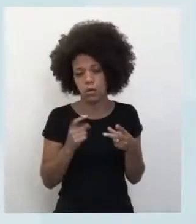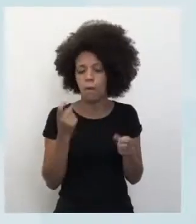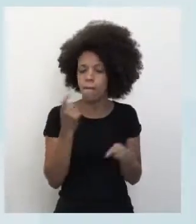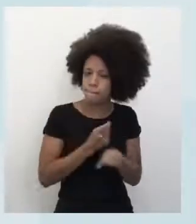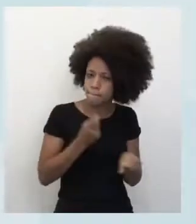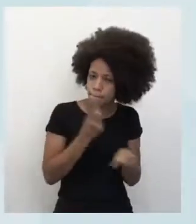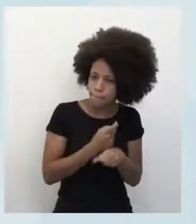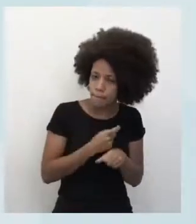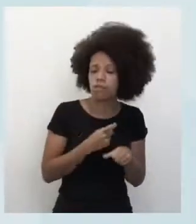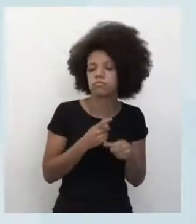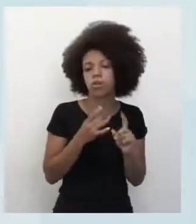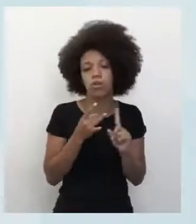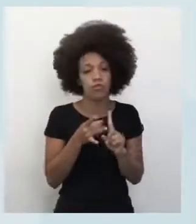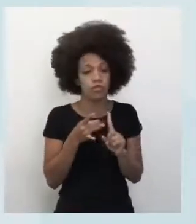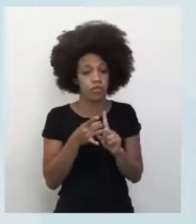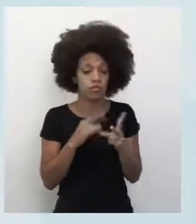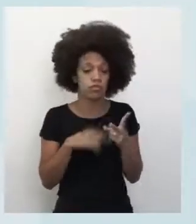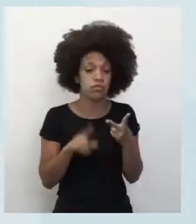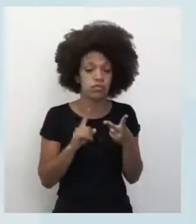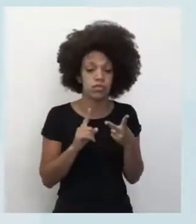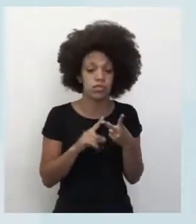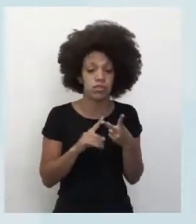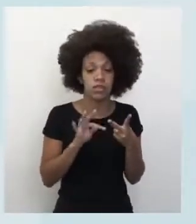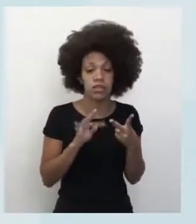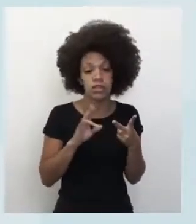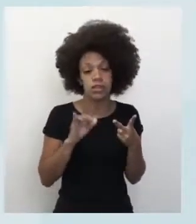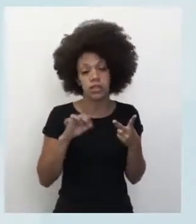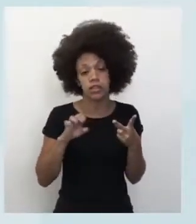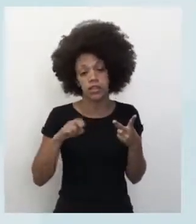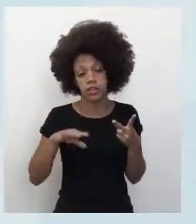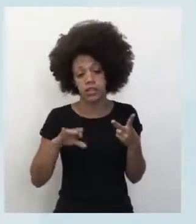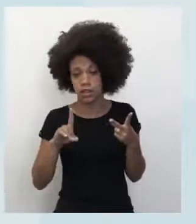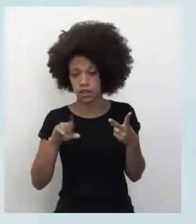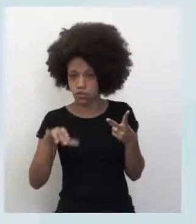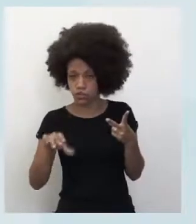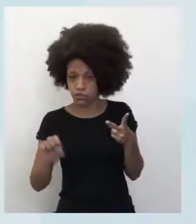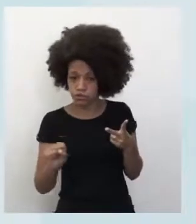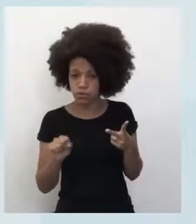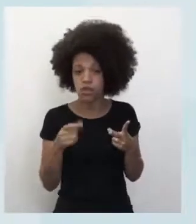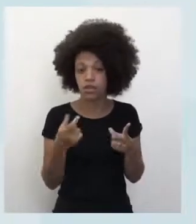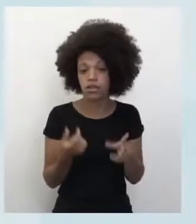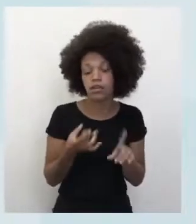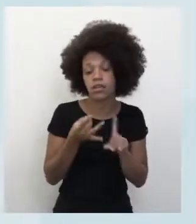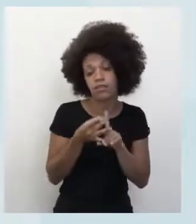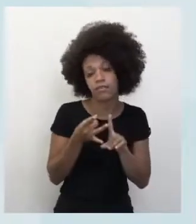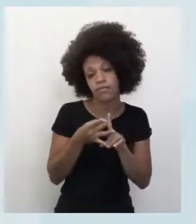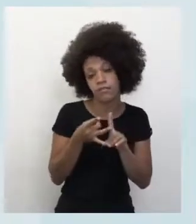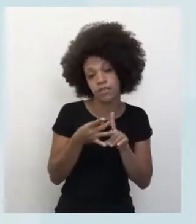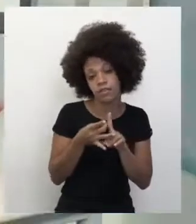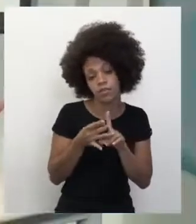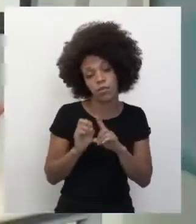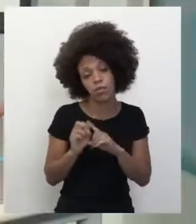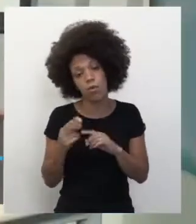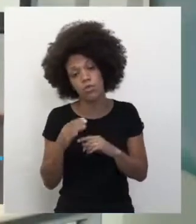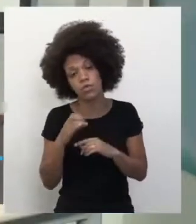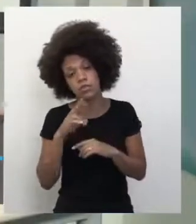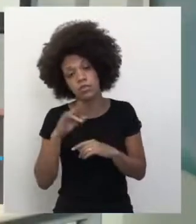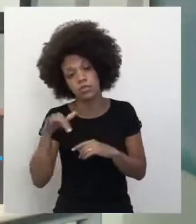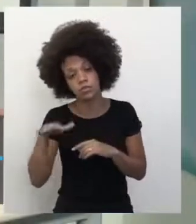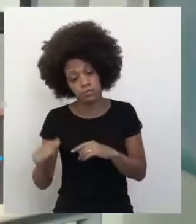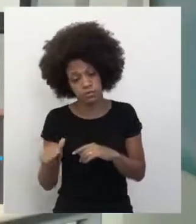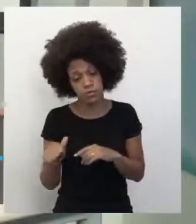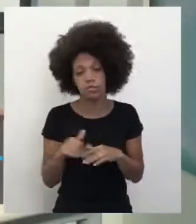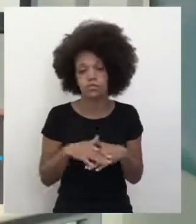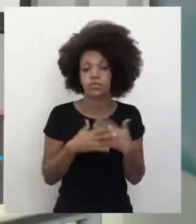esmalte de vidro, e o mosaico Trencades, que é feito com cacos de vidro, de porcelana ou de cerâmica. Então,